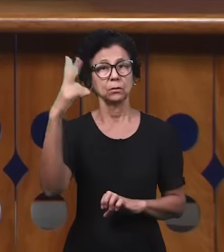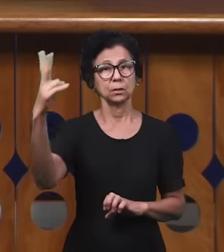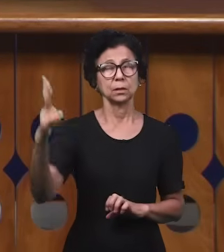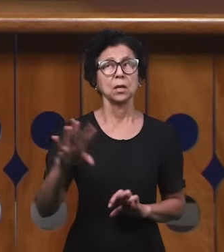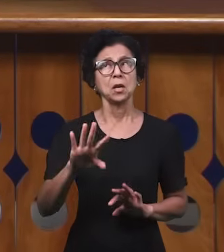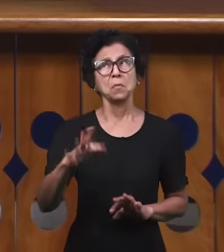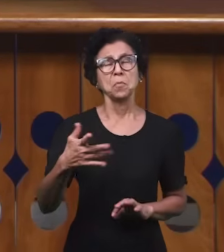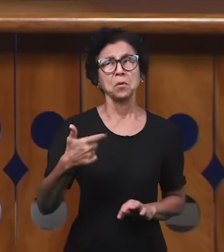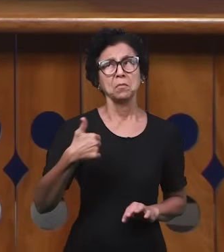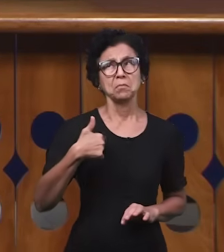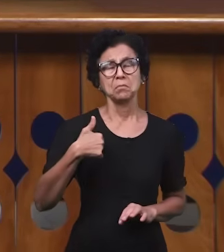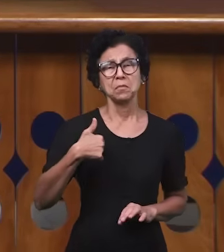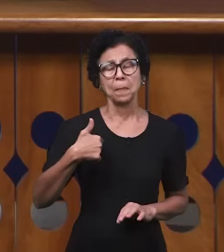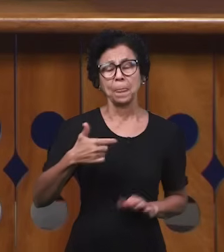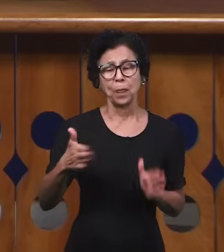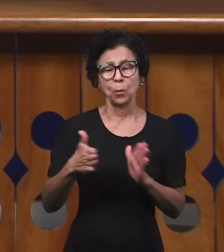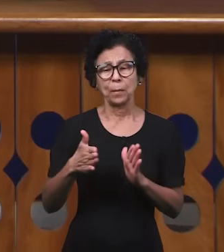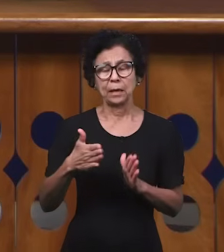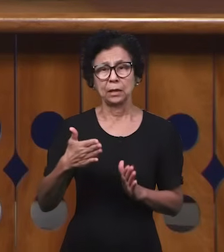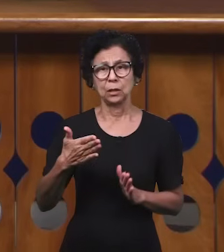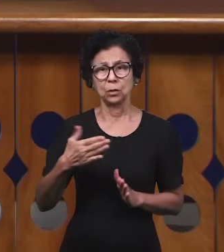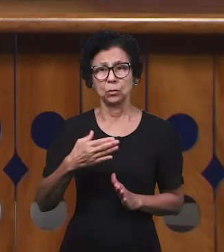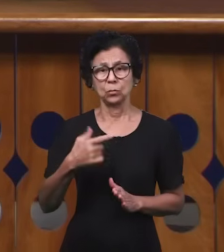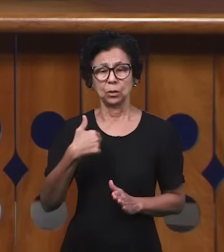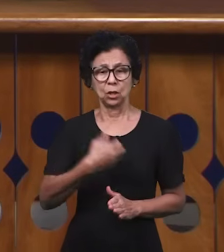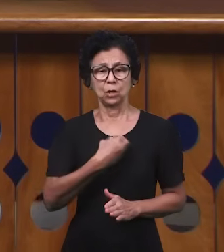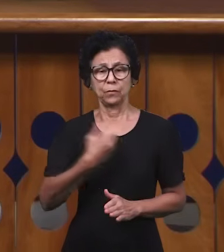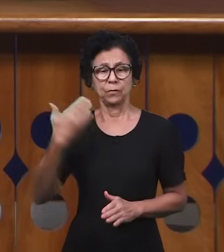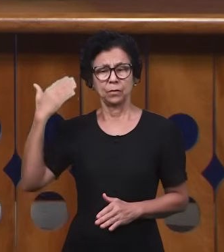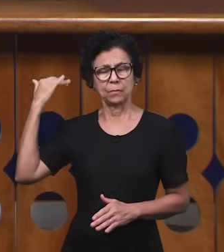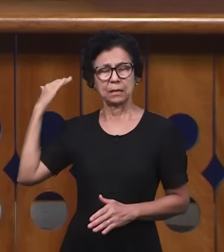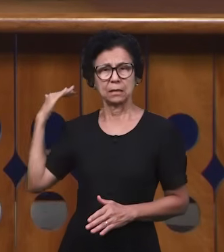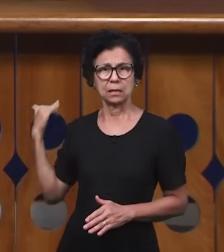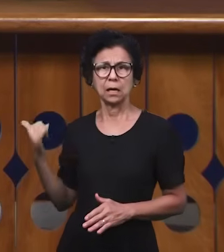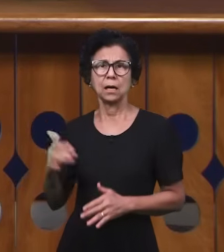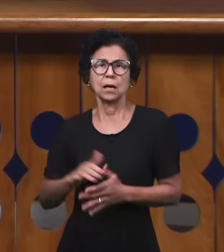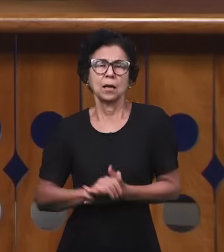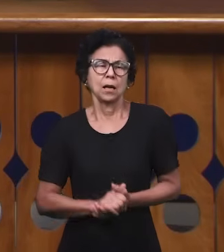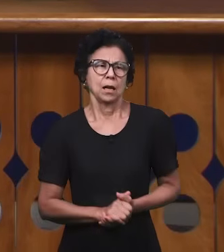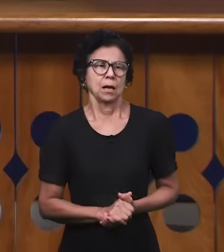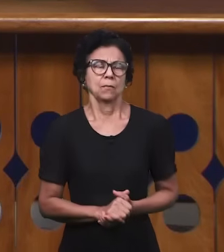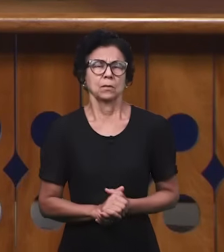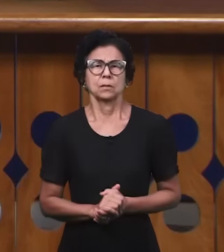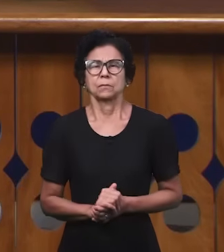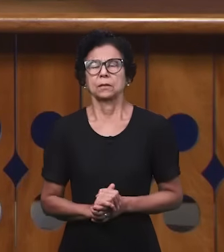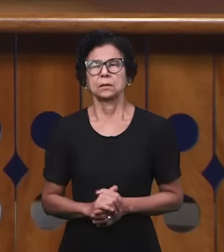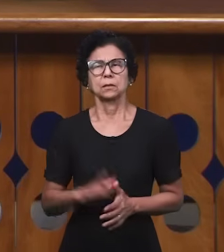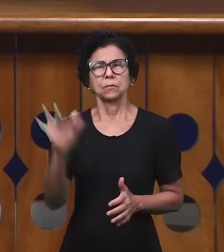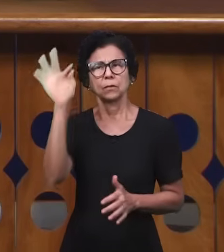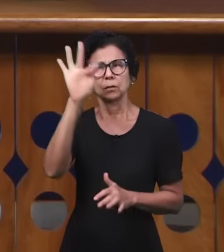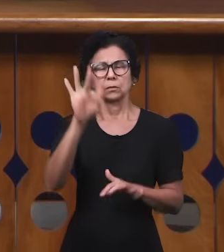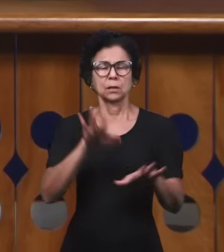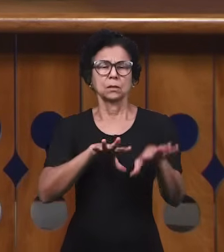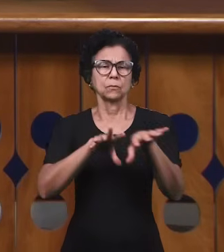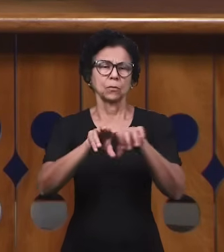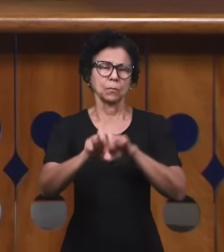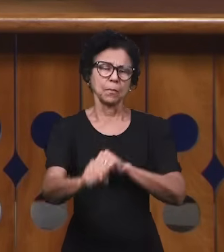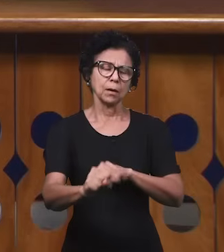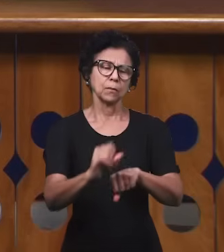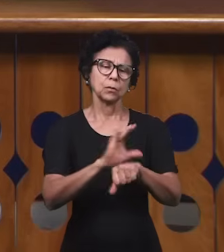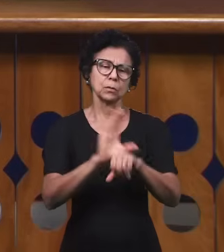tempo, você fazia um curso universitário, formava da FDV, fazia um curso de